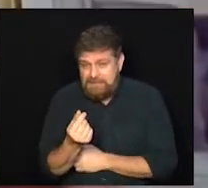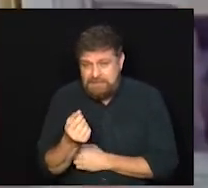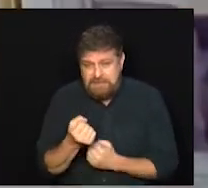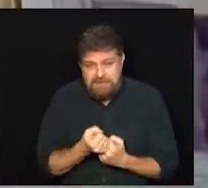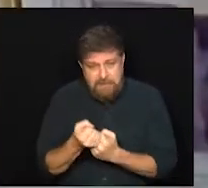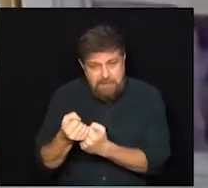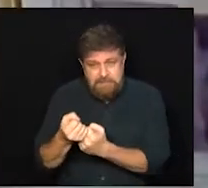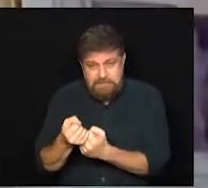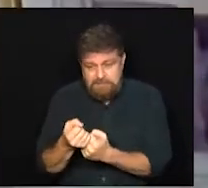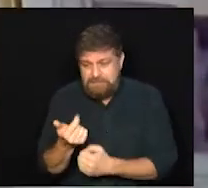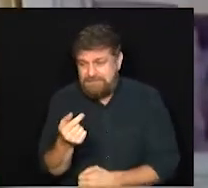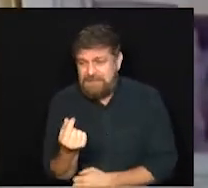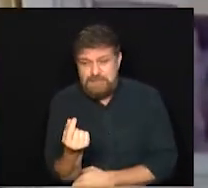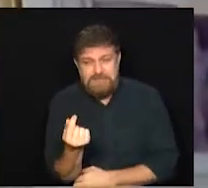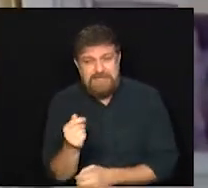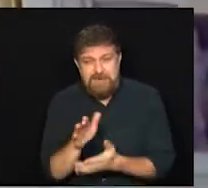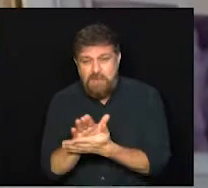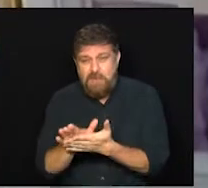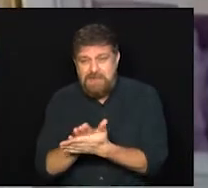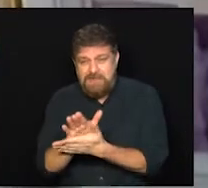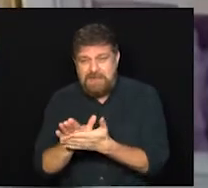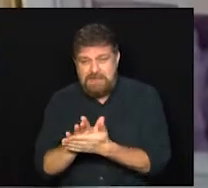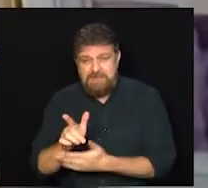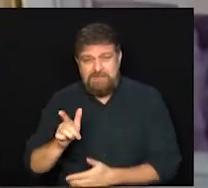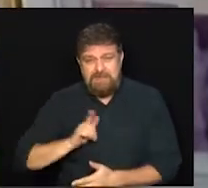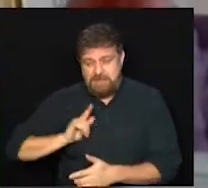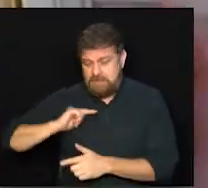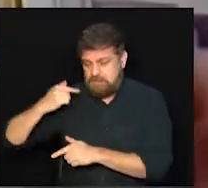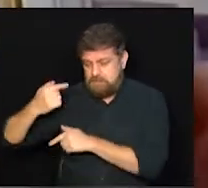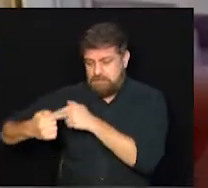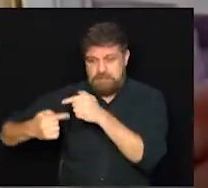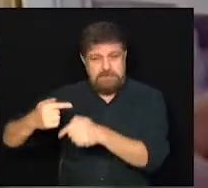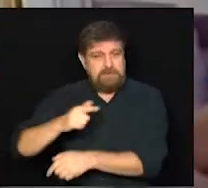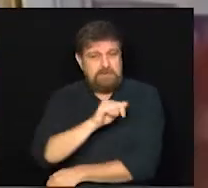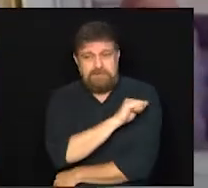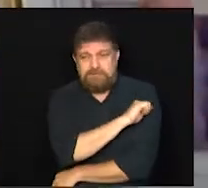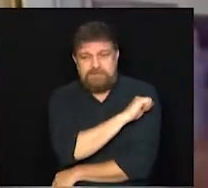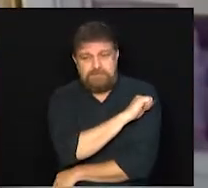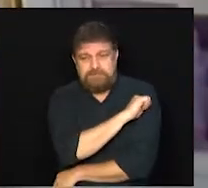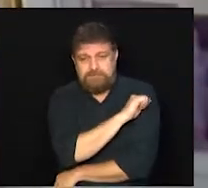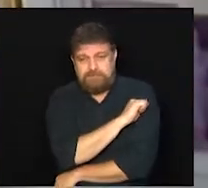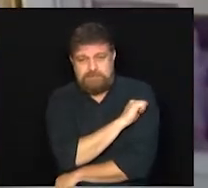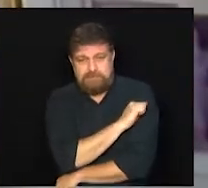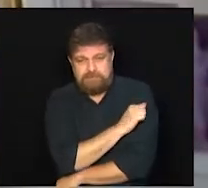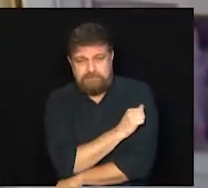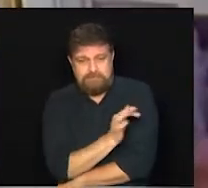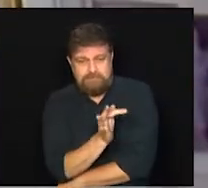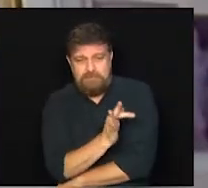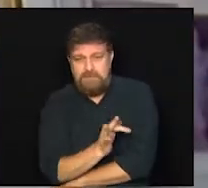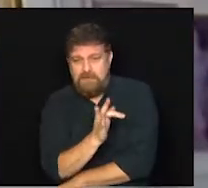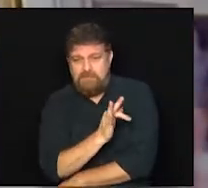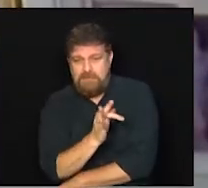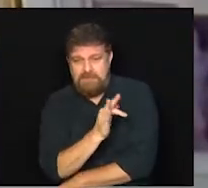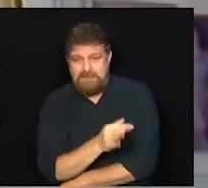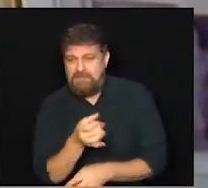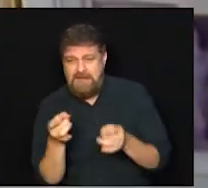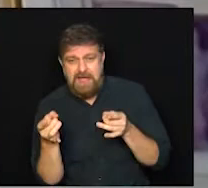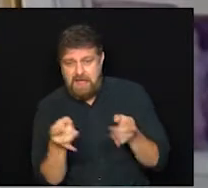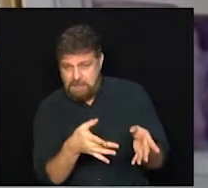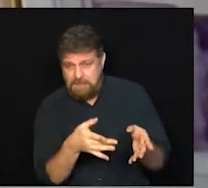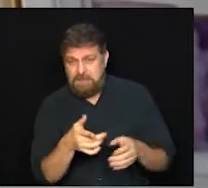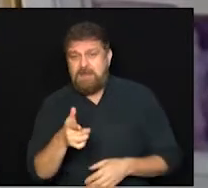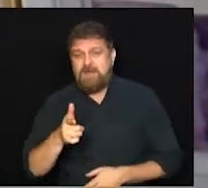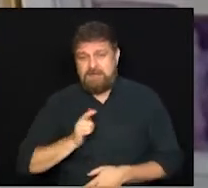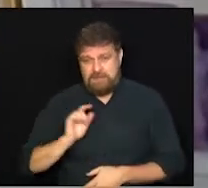suporte, nós temos uma geração de estudantes que vai abandonar o ensino superior, que é o que está acontecendo no